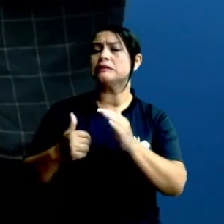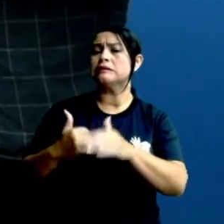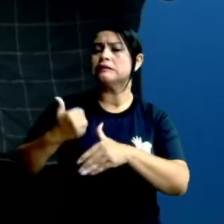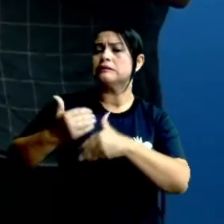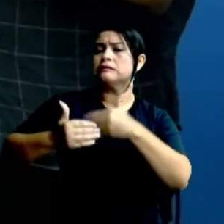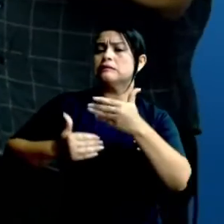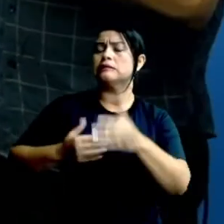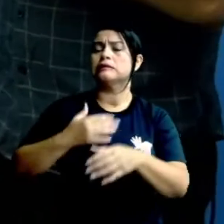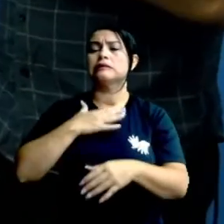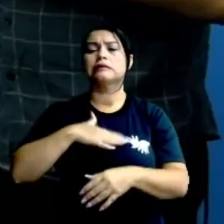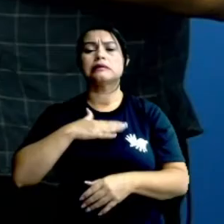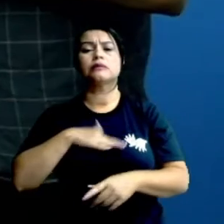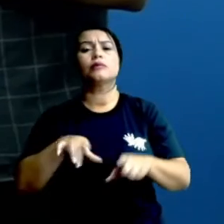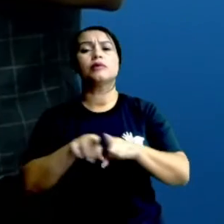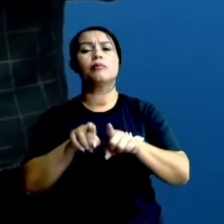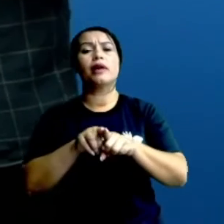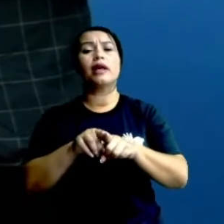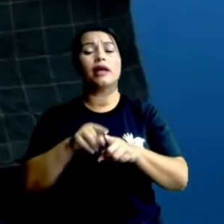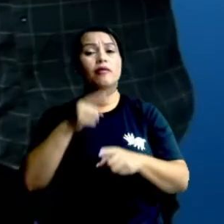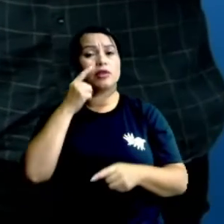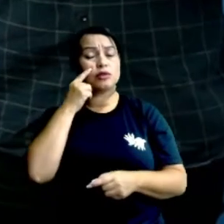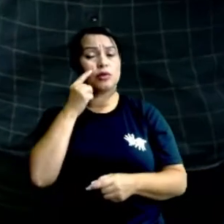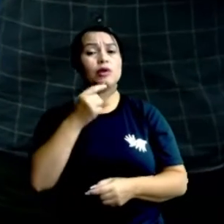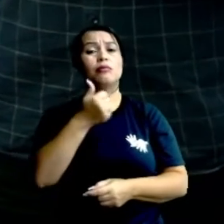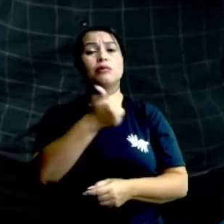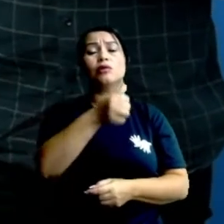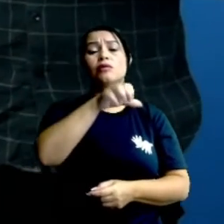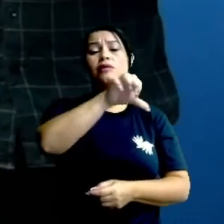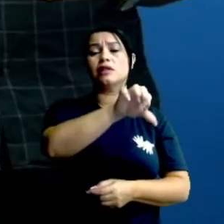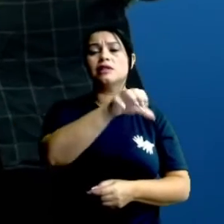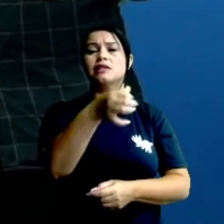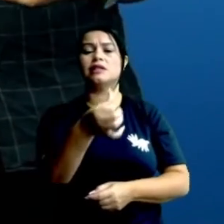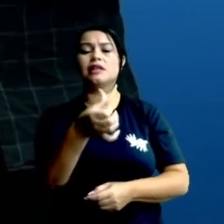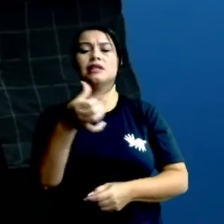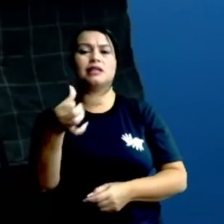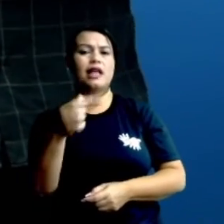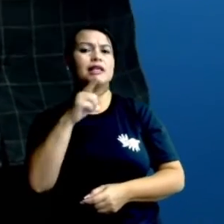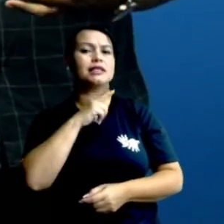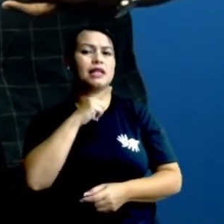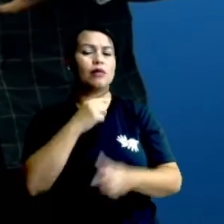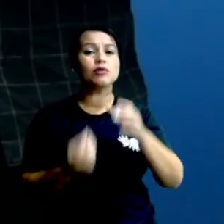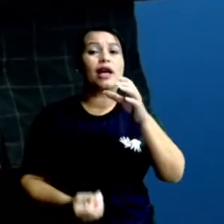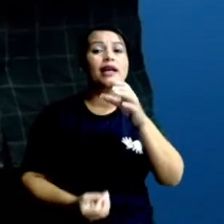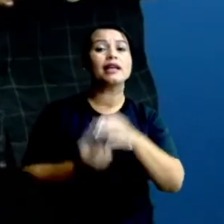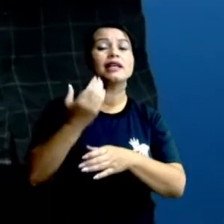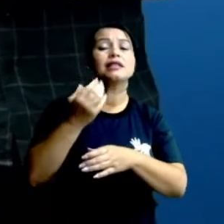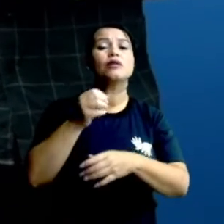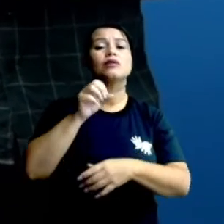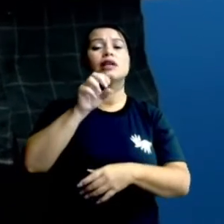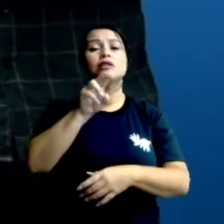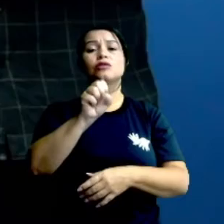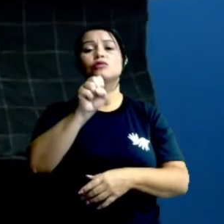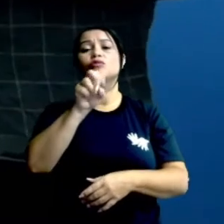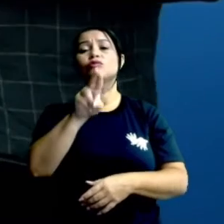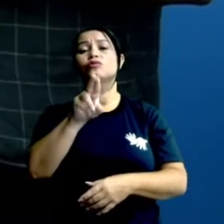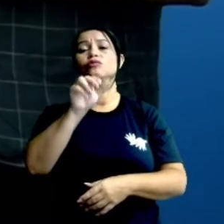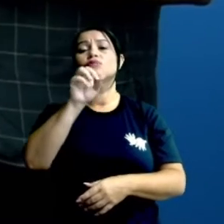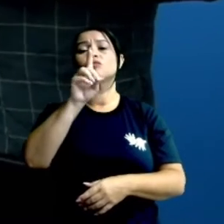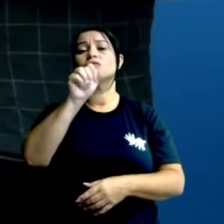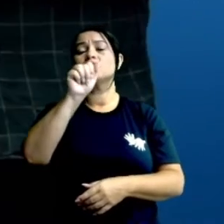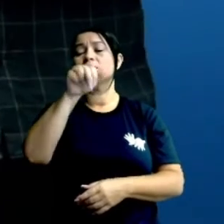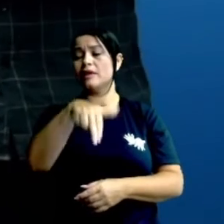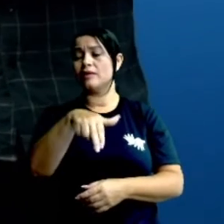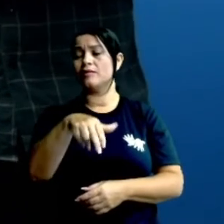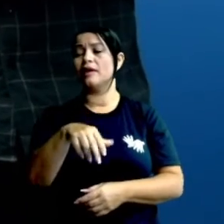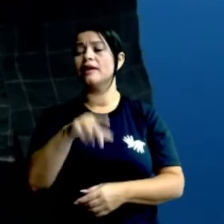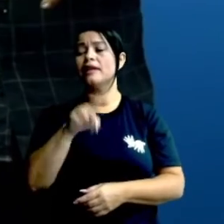e posteriormente no governo, né, à frente em 1966, a gente tem a criação da SUDAN, que seria a Superintendência de